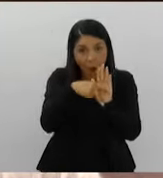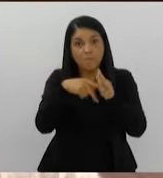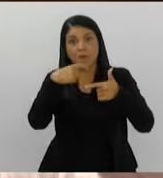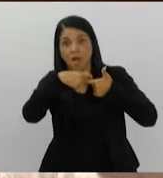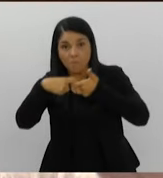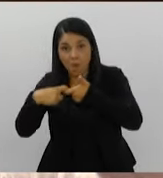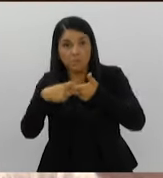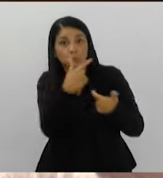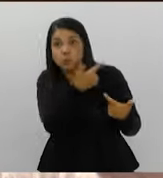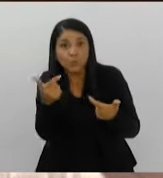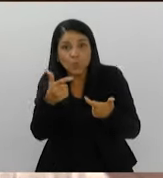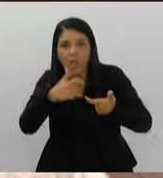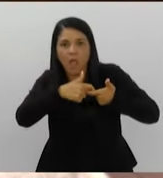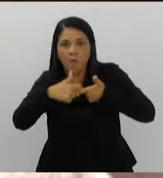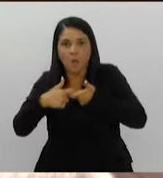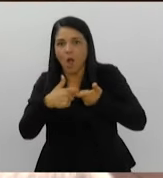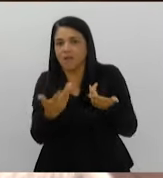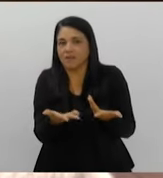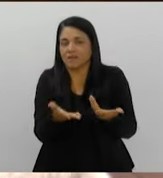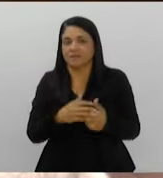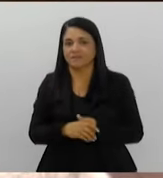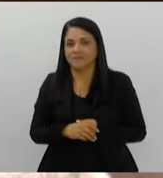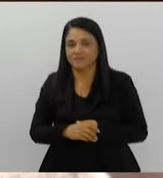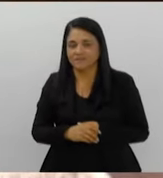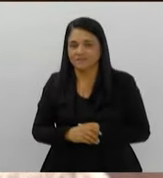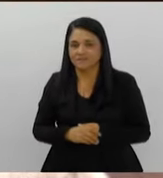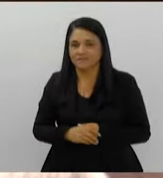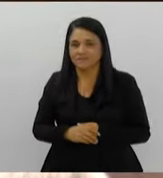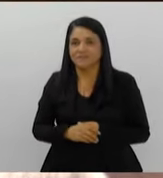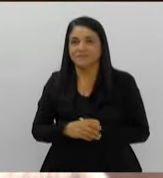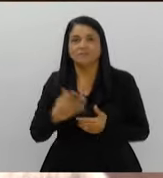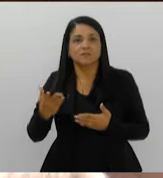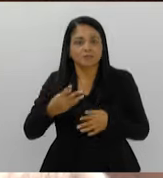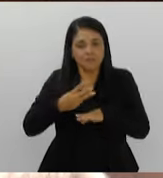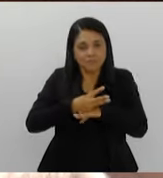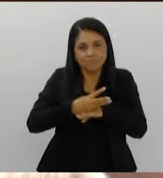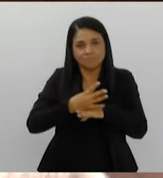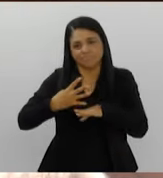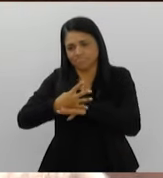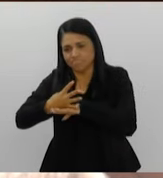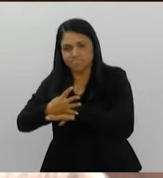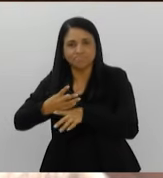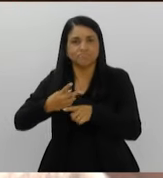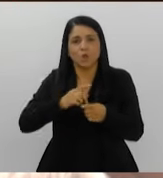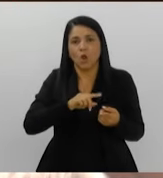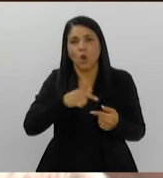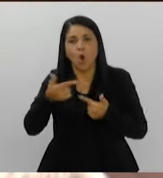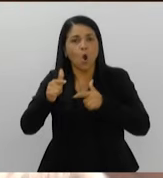reboque. Como bem disse o deputado Rodrigo Amorim, eles terceirizam, quarteirizam, quinteirizam